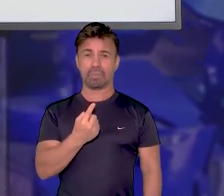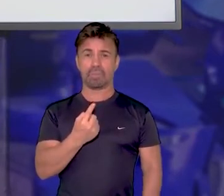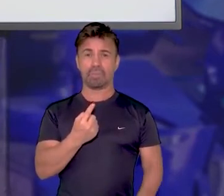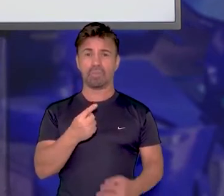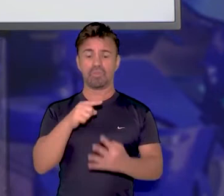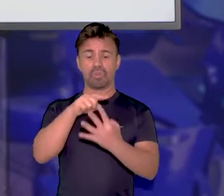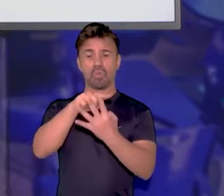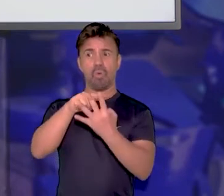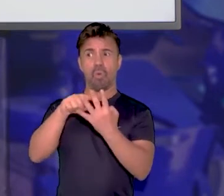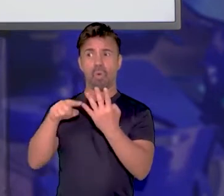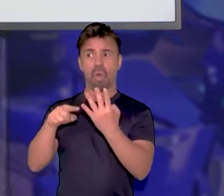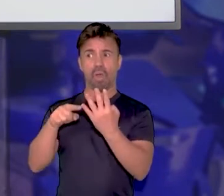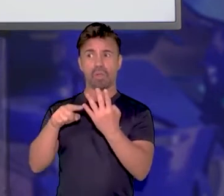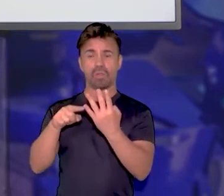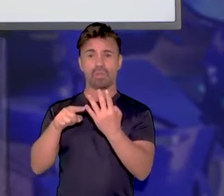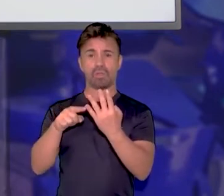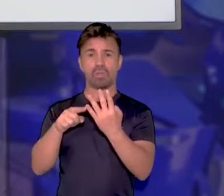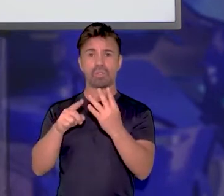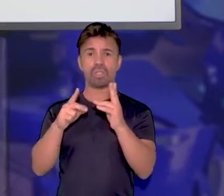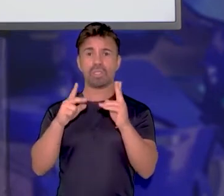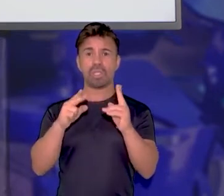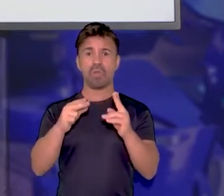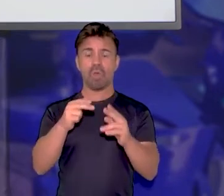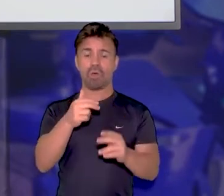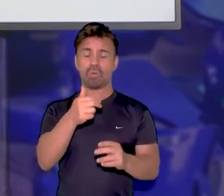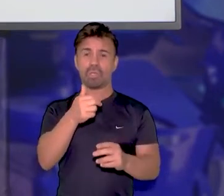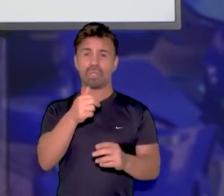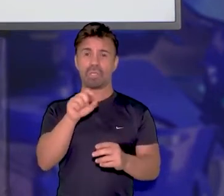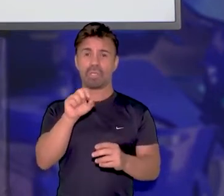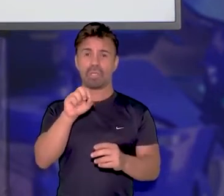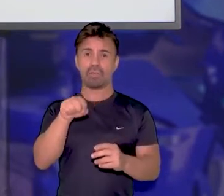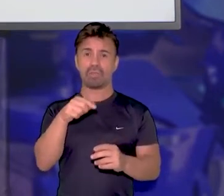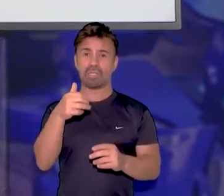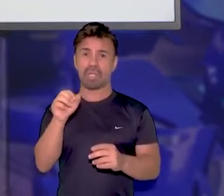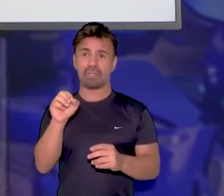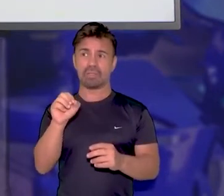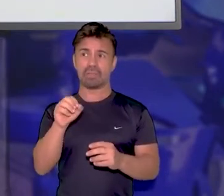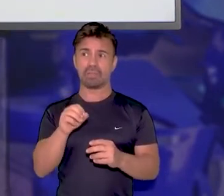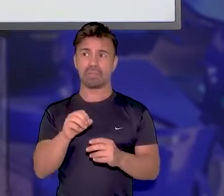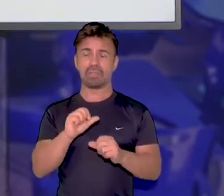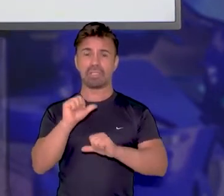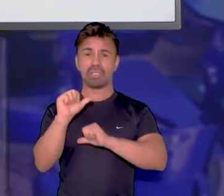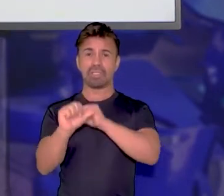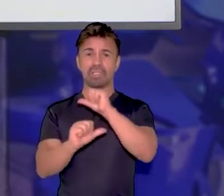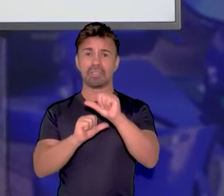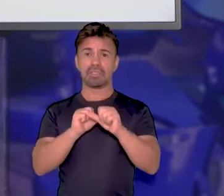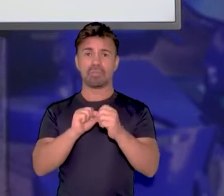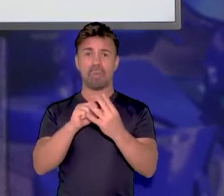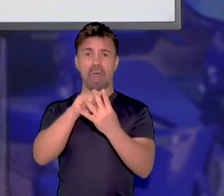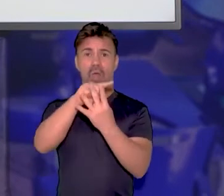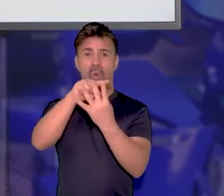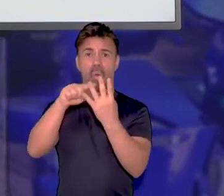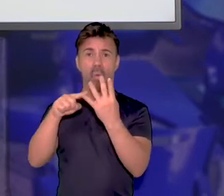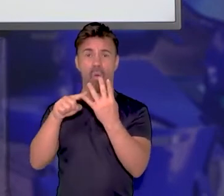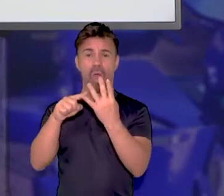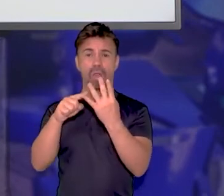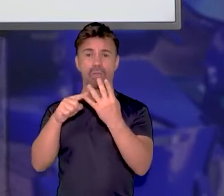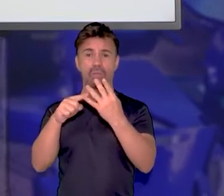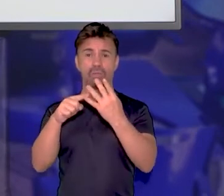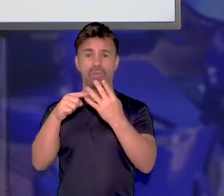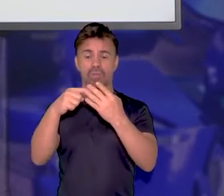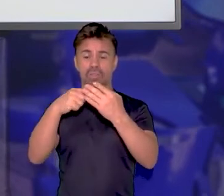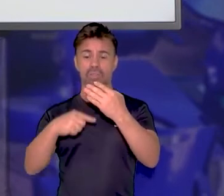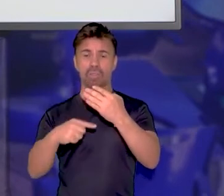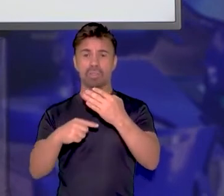outros quatro fatores iguais a um décimo então eu posso transforma esses quatro fatores iguais a um décimo